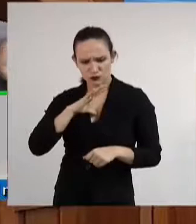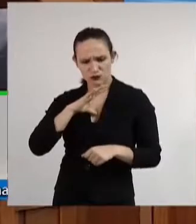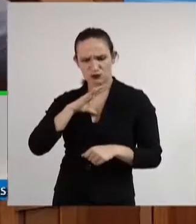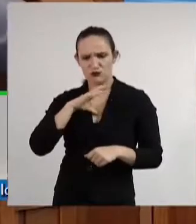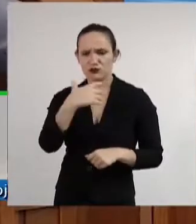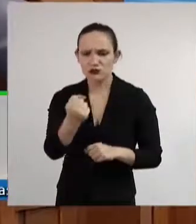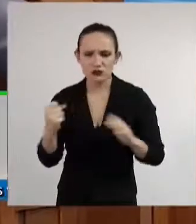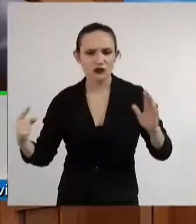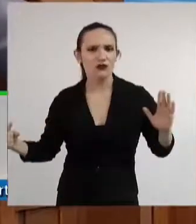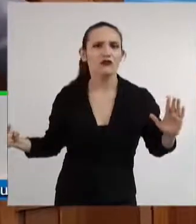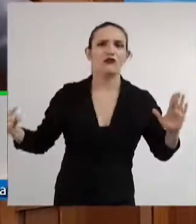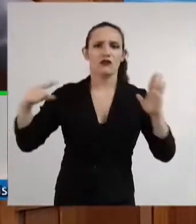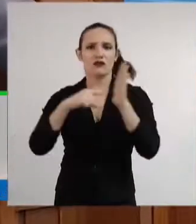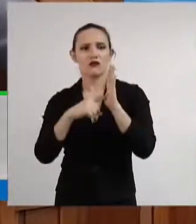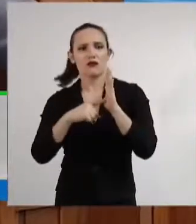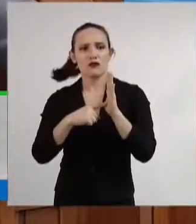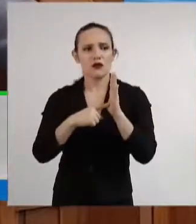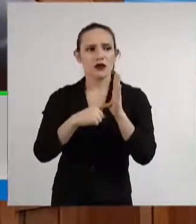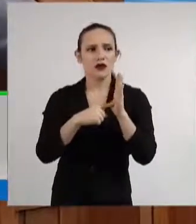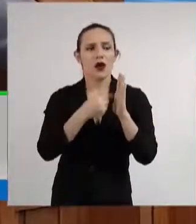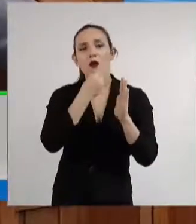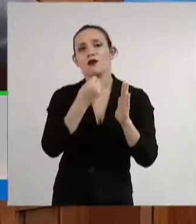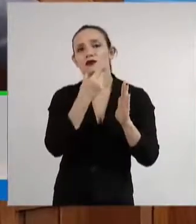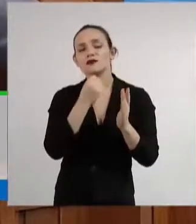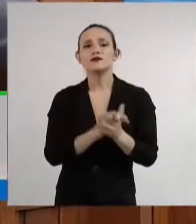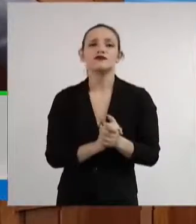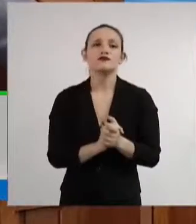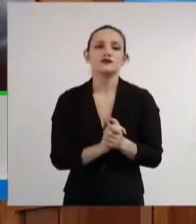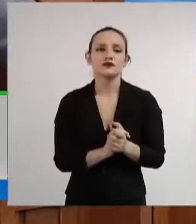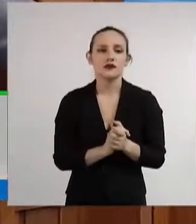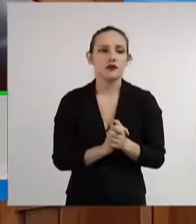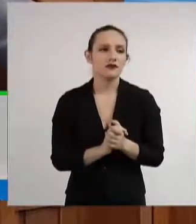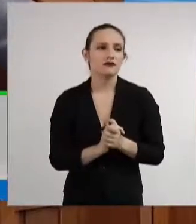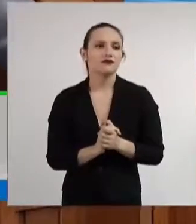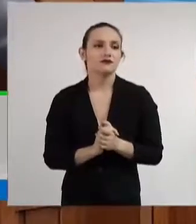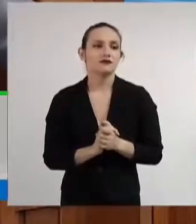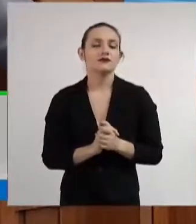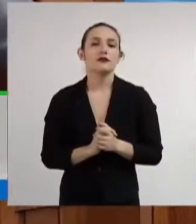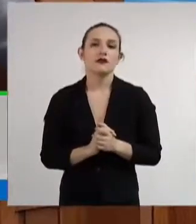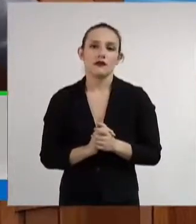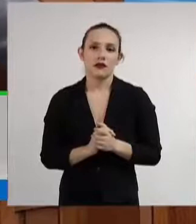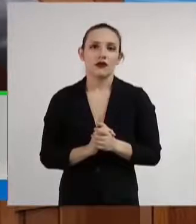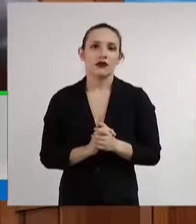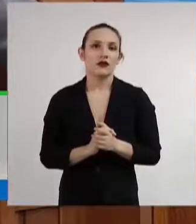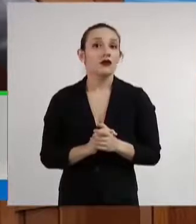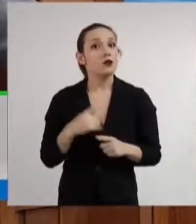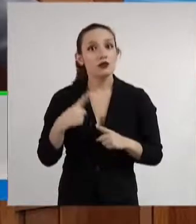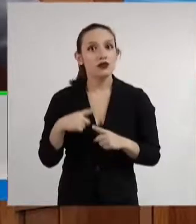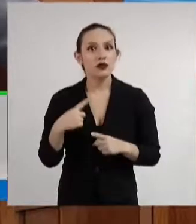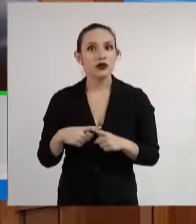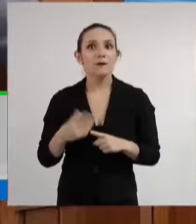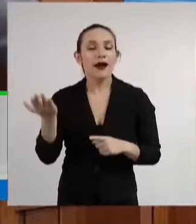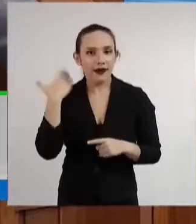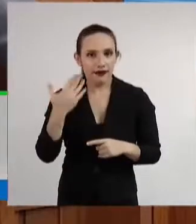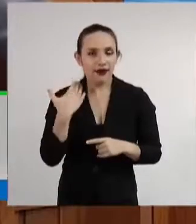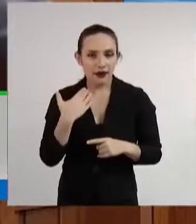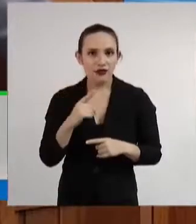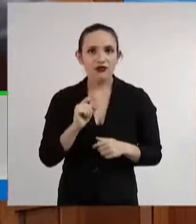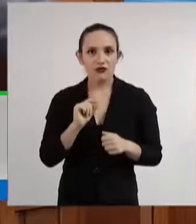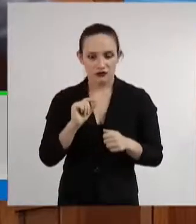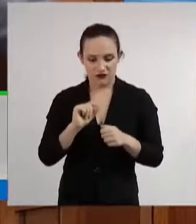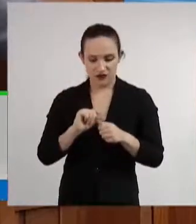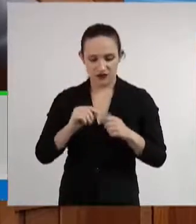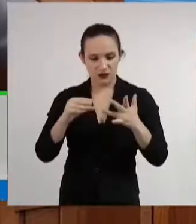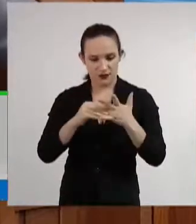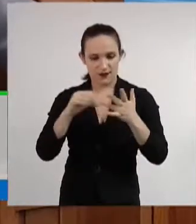seu agressor, aquele que fizera uma aliança, segundo, no dia do casamento, diante